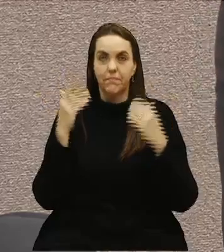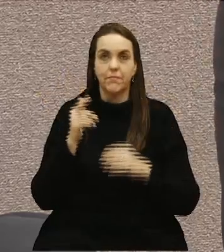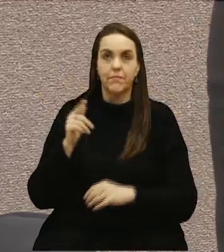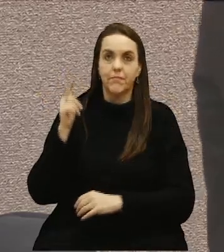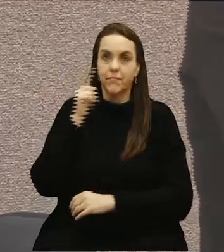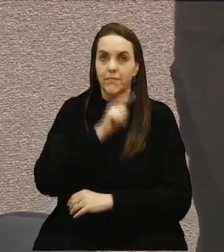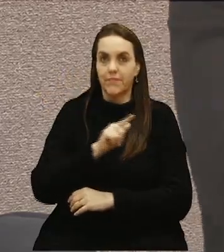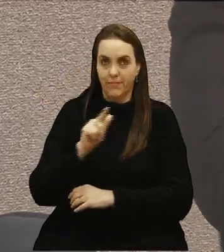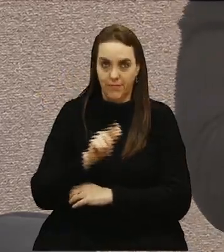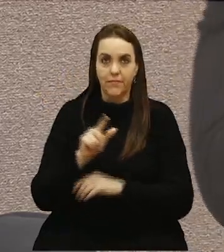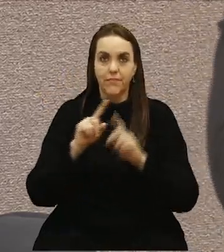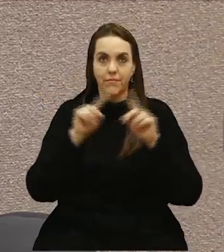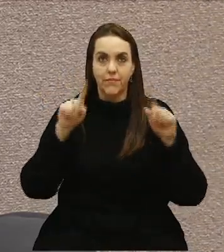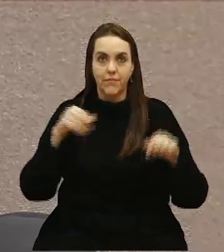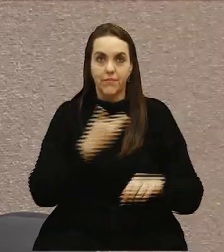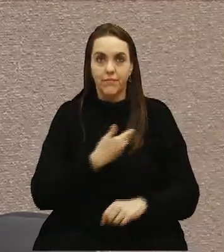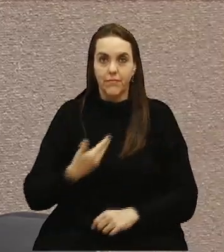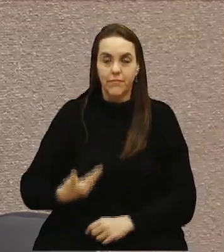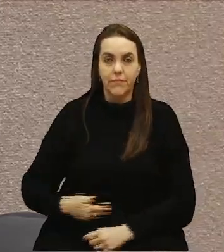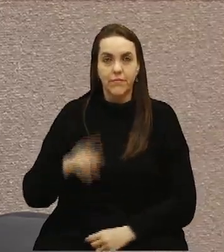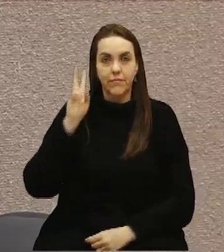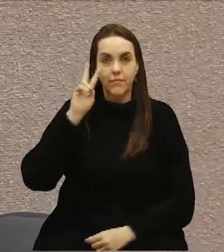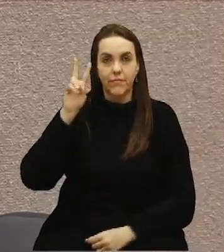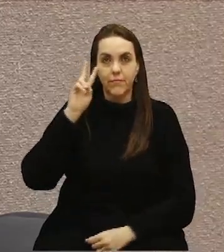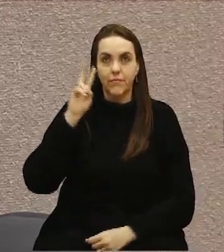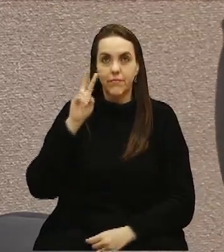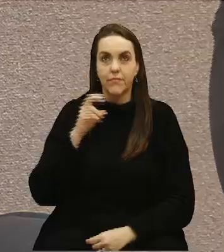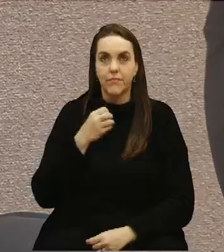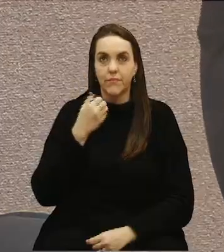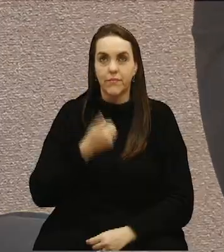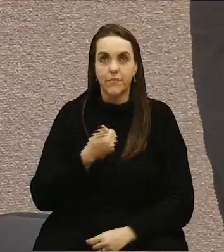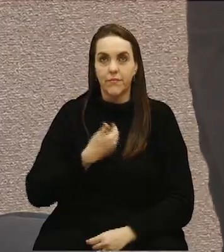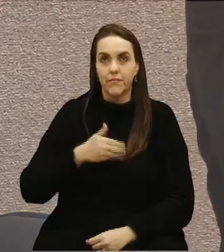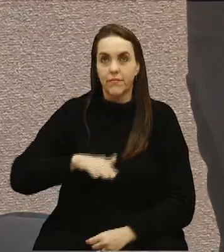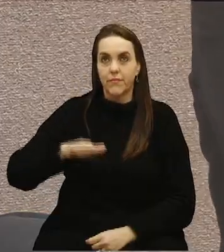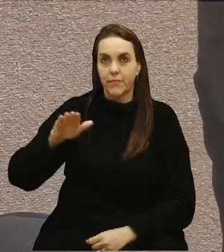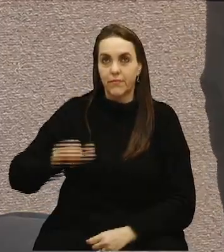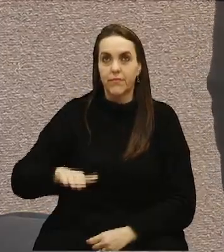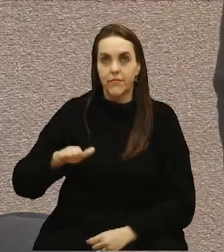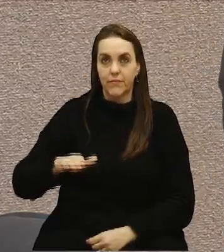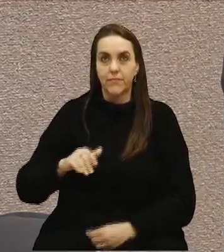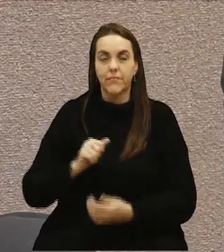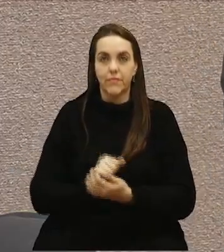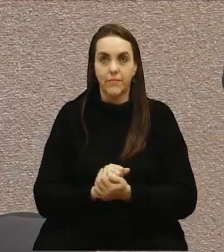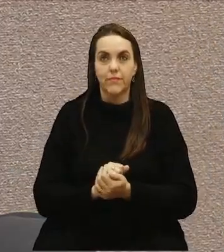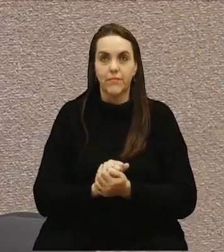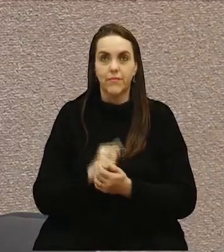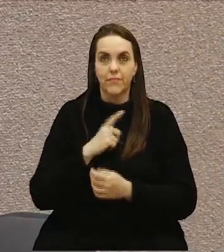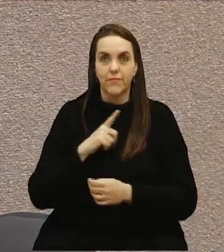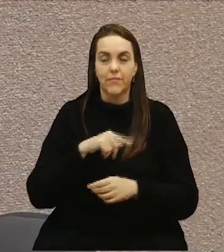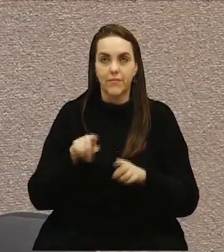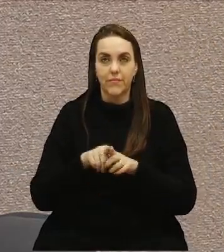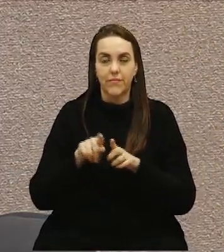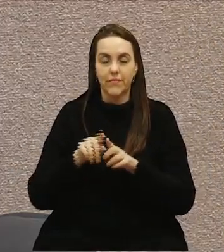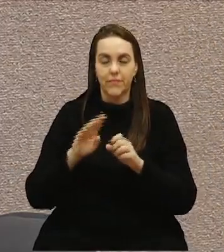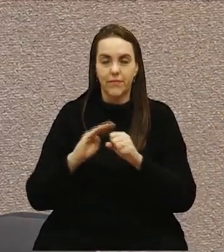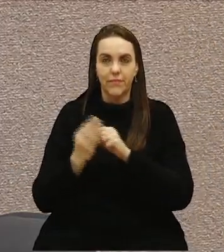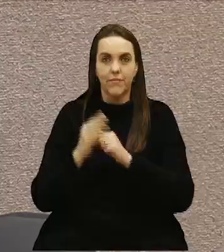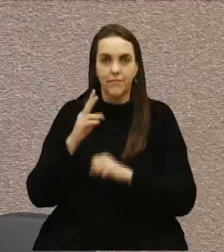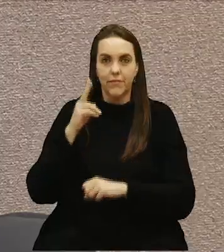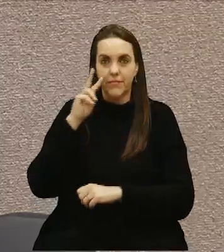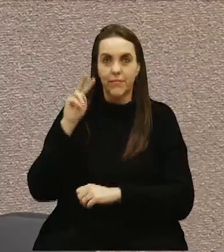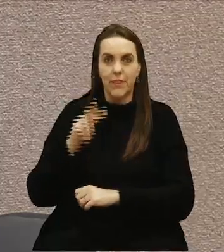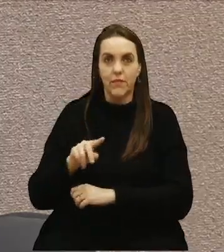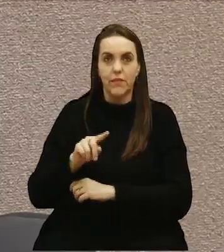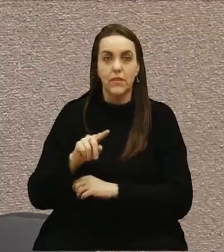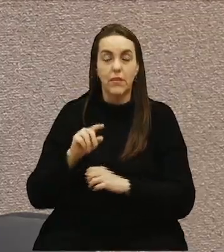conquista dos servidores. Eu me lembro muito bem quando era pequeno, frequentava o UBS do Bela Vista. Lá tinha a minha médica pediatra, a